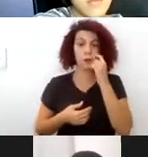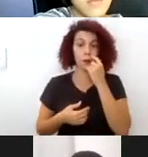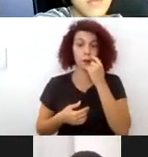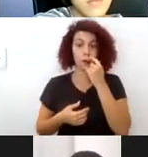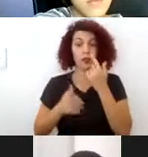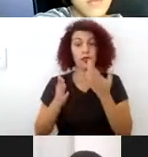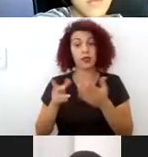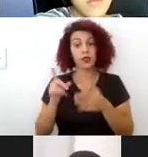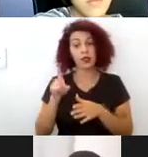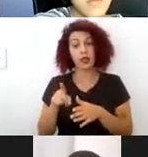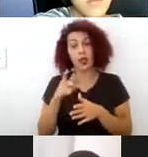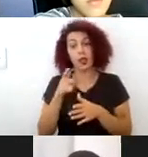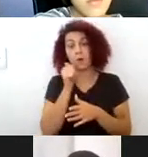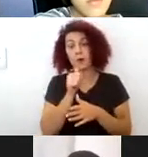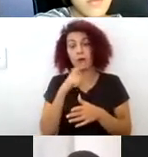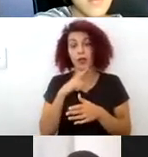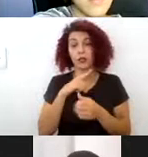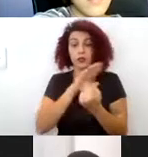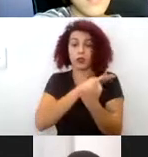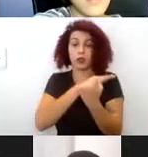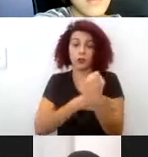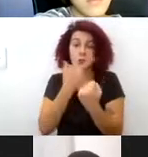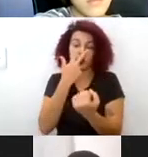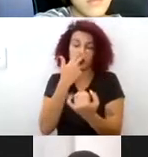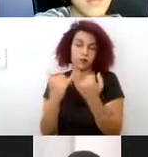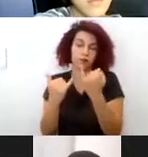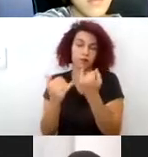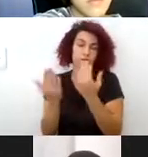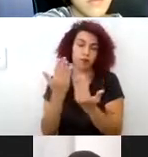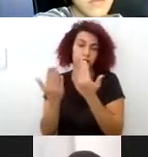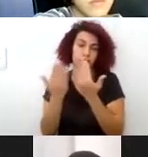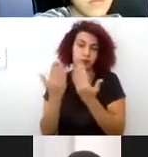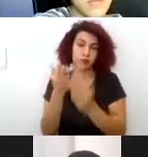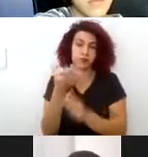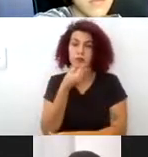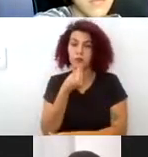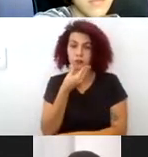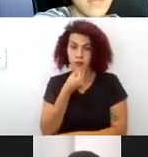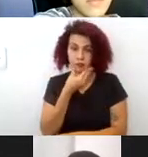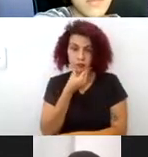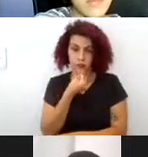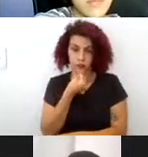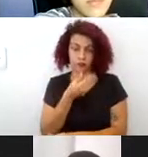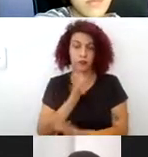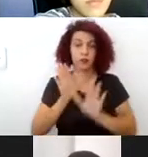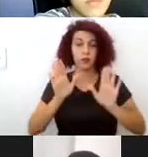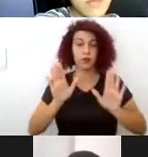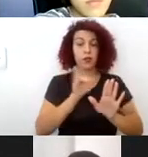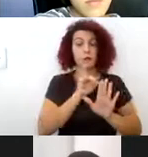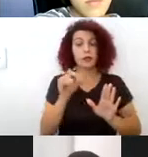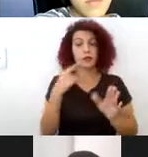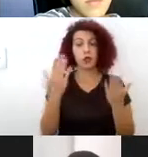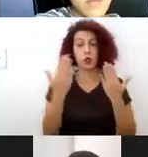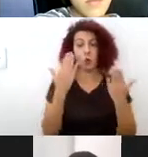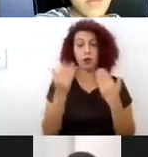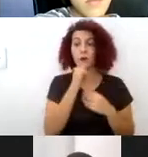as forças masculinas logo elas deverão fazer o trabalho mais pesado e quando você vai olhar que tinha